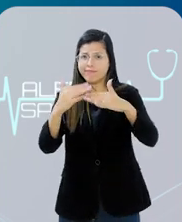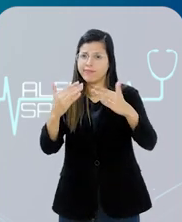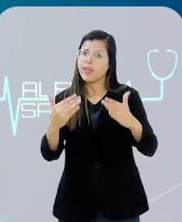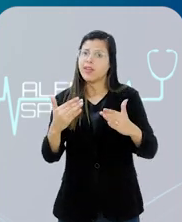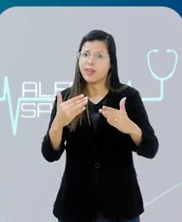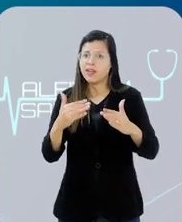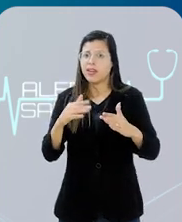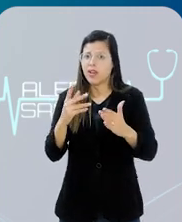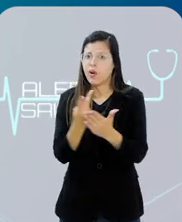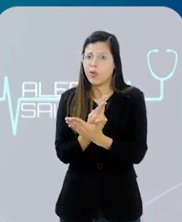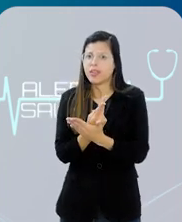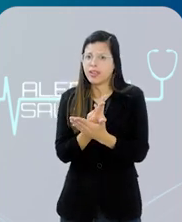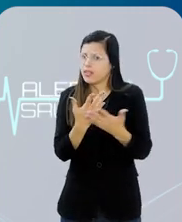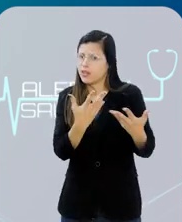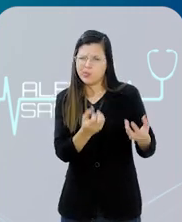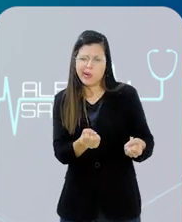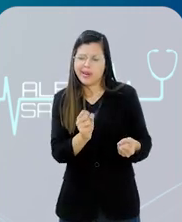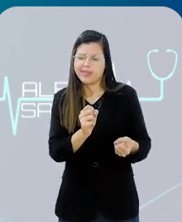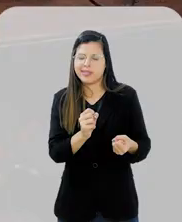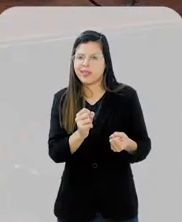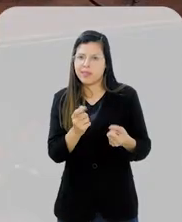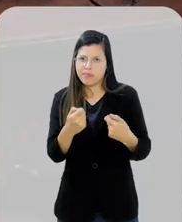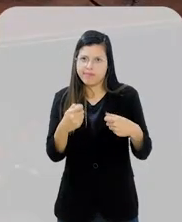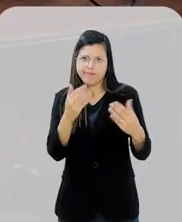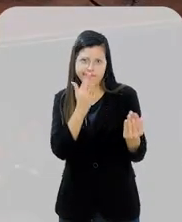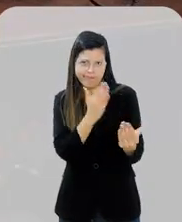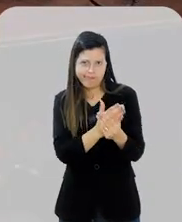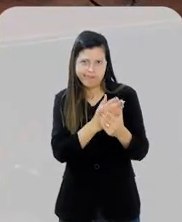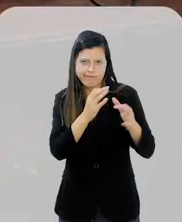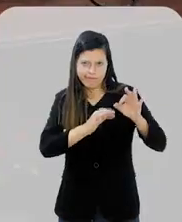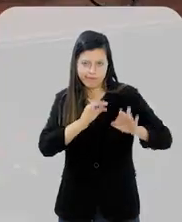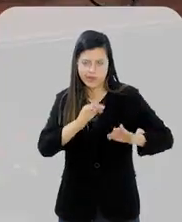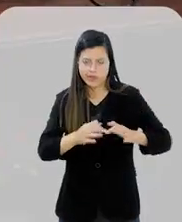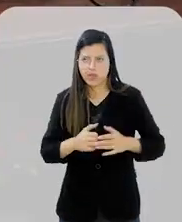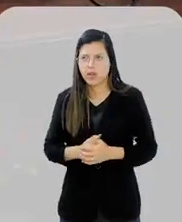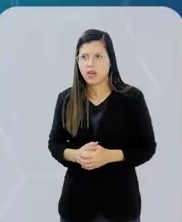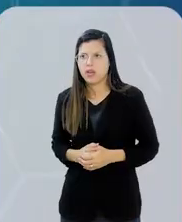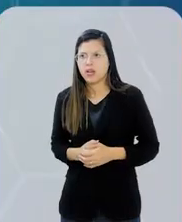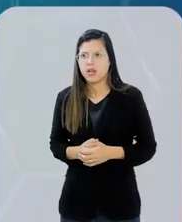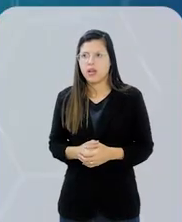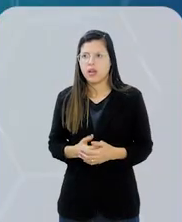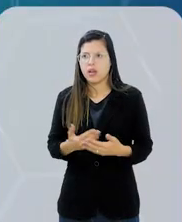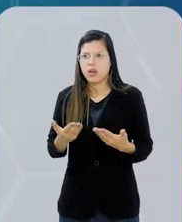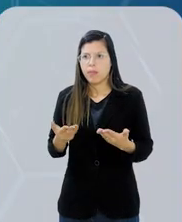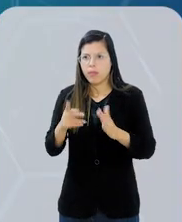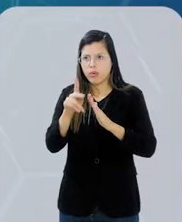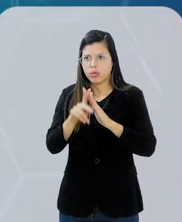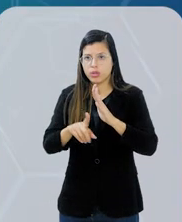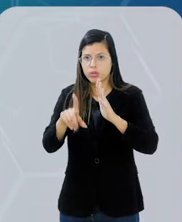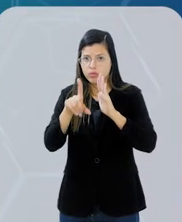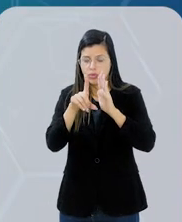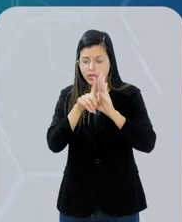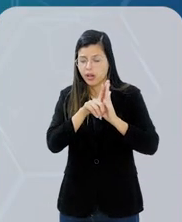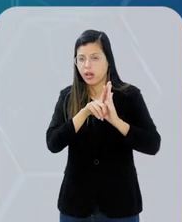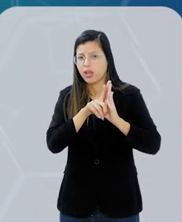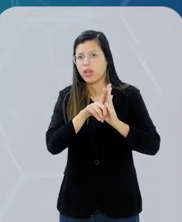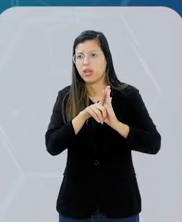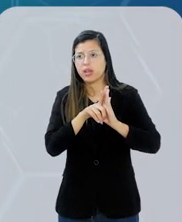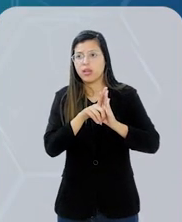de negativa e de ter que judicializar. Então, acho que a hora que eu tenho leis, projetos de lei,